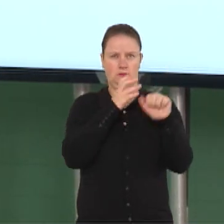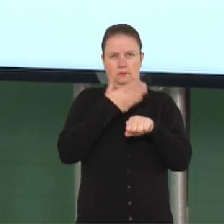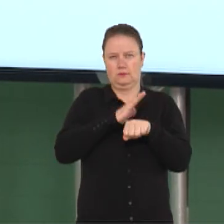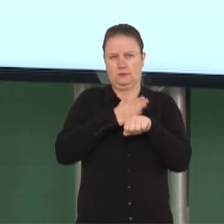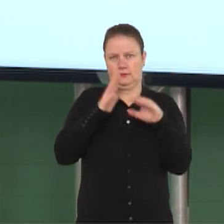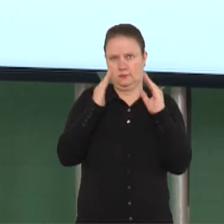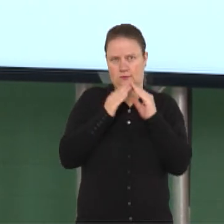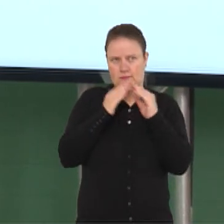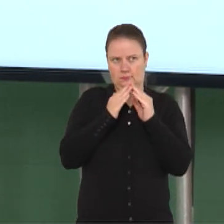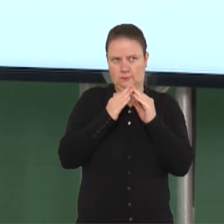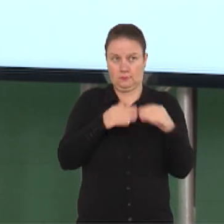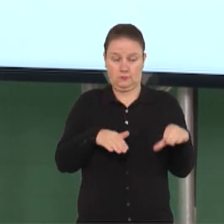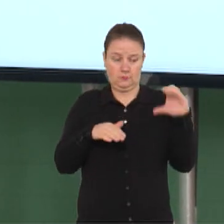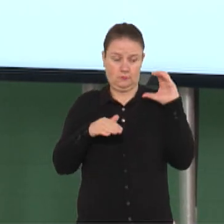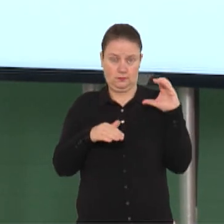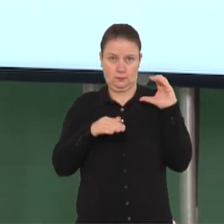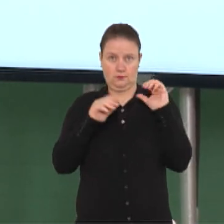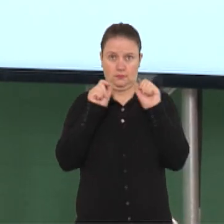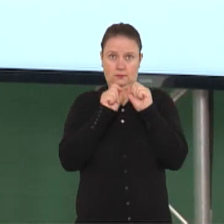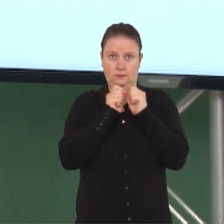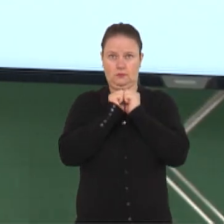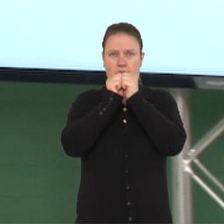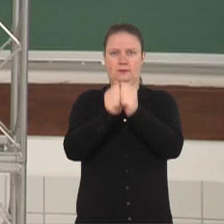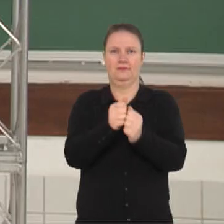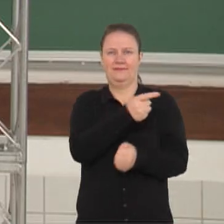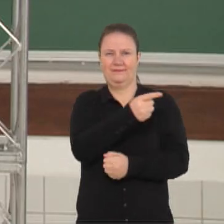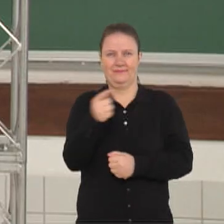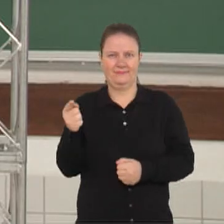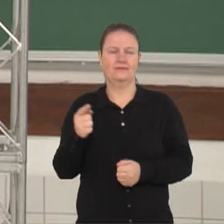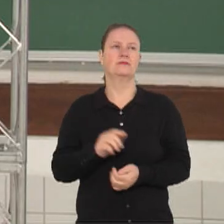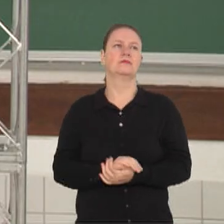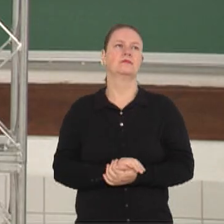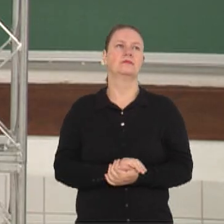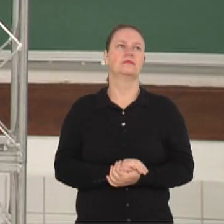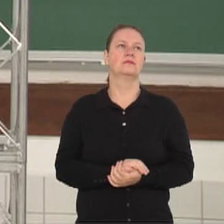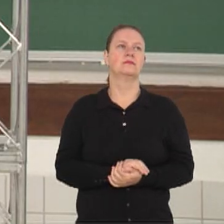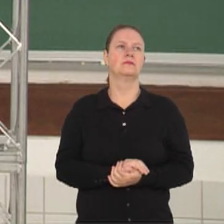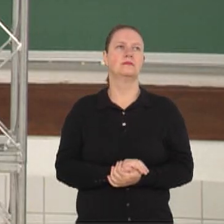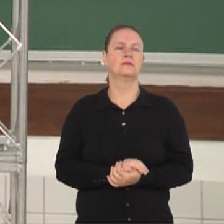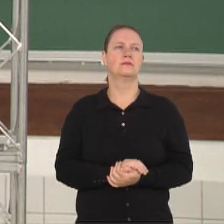letra C eu vou fazer agora também com vocês. F de 1,